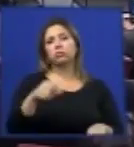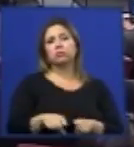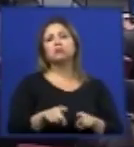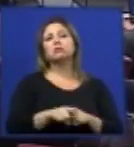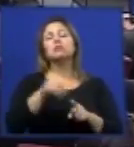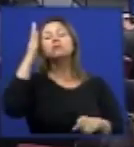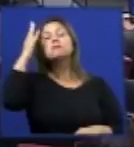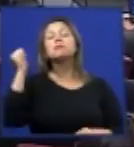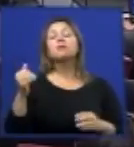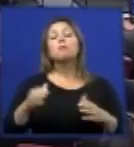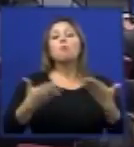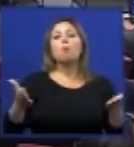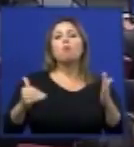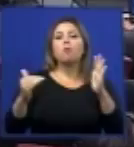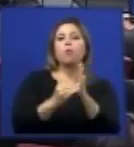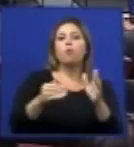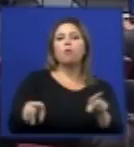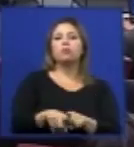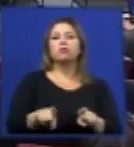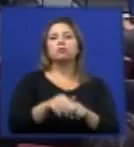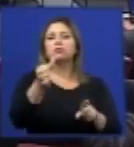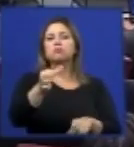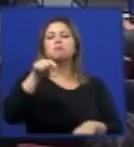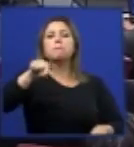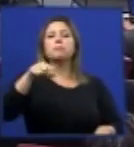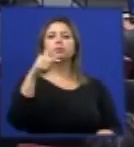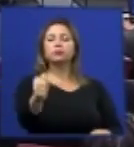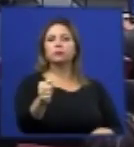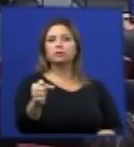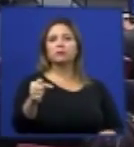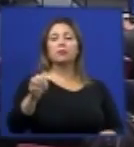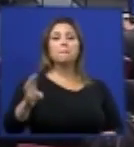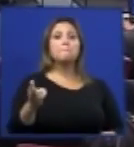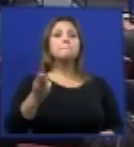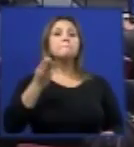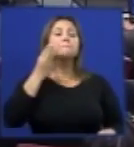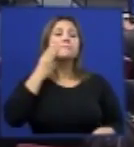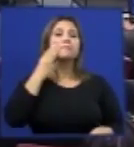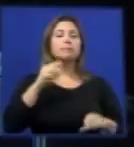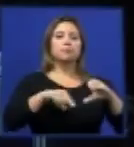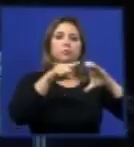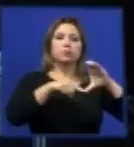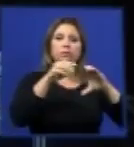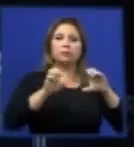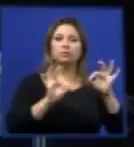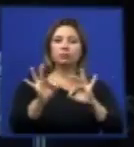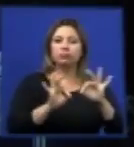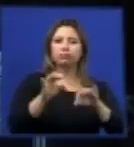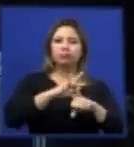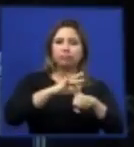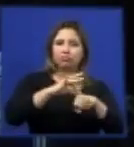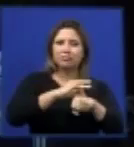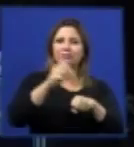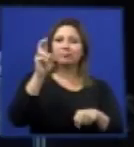quantitativo representam 6.7 milhões de pneus como autorização de